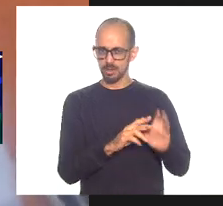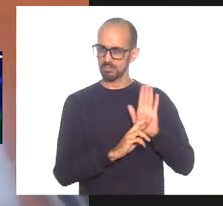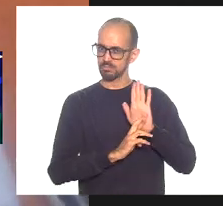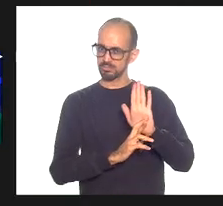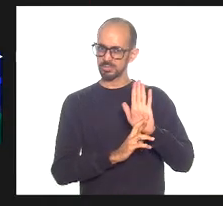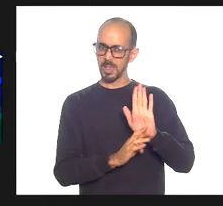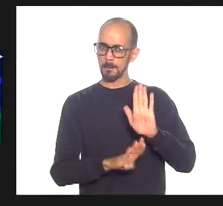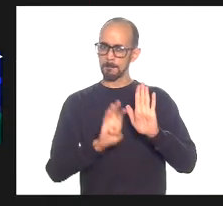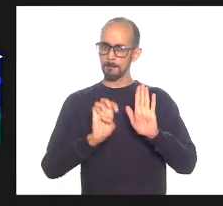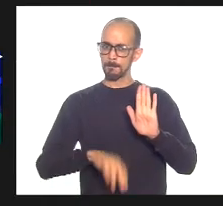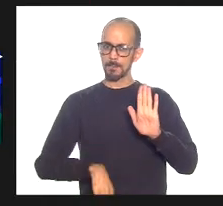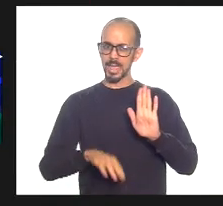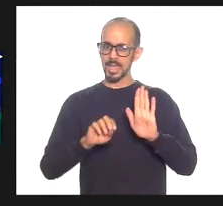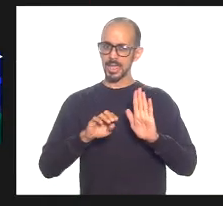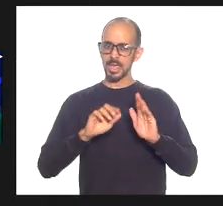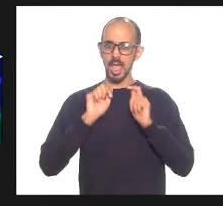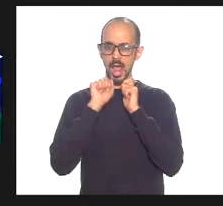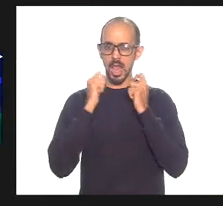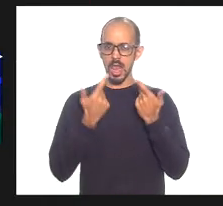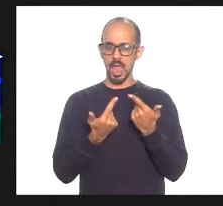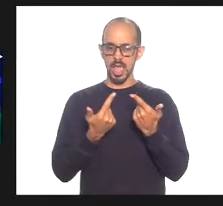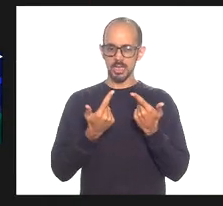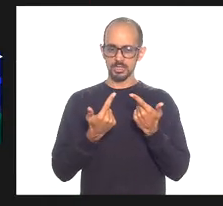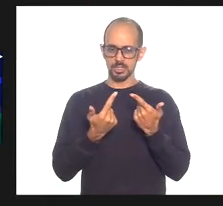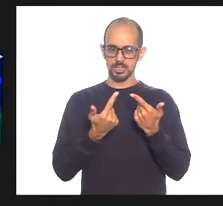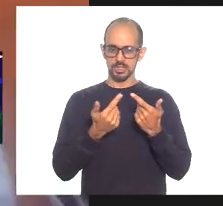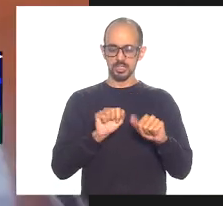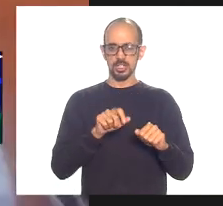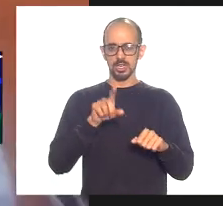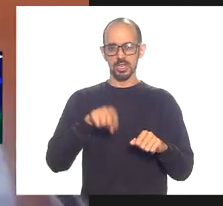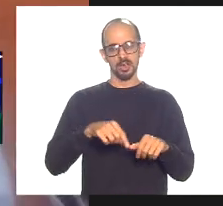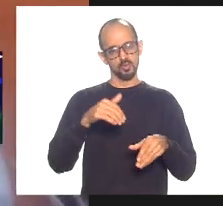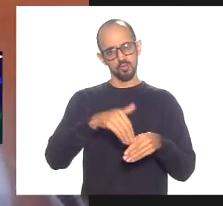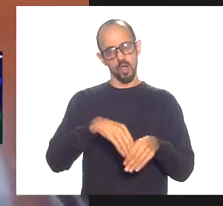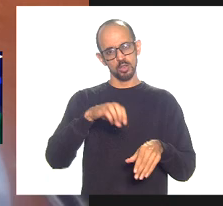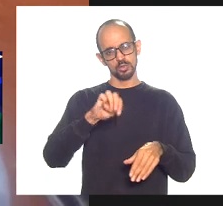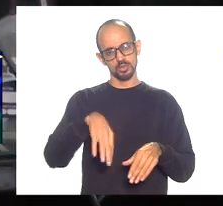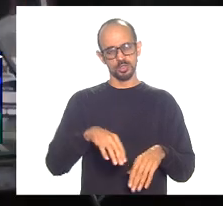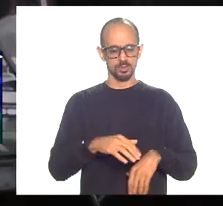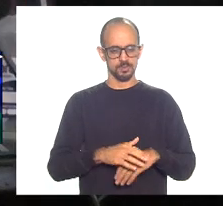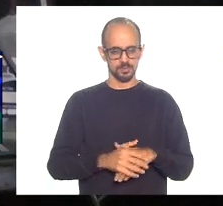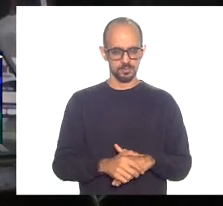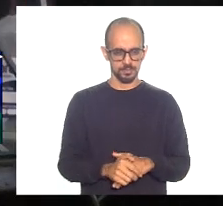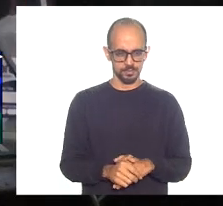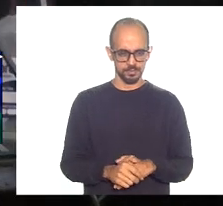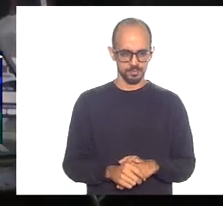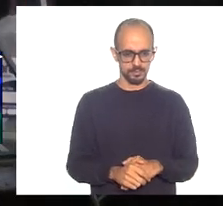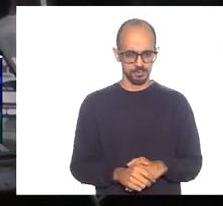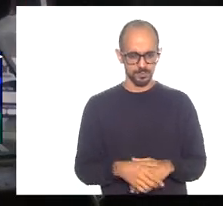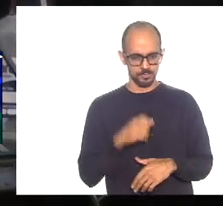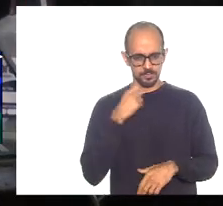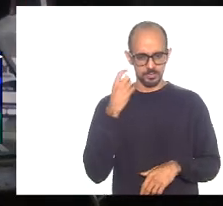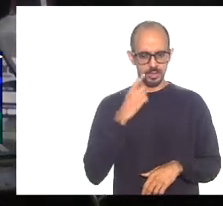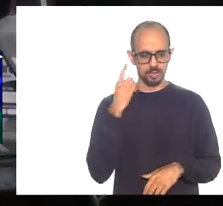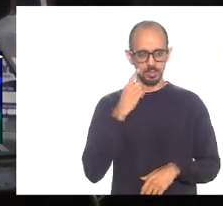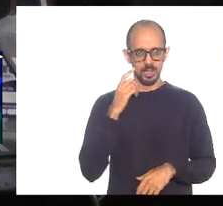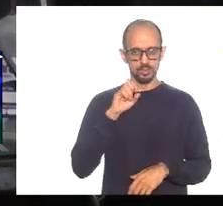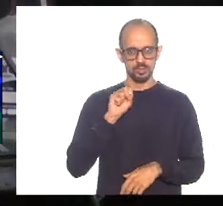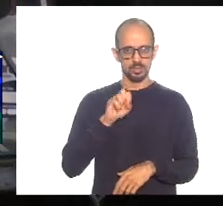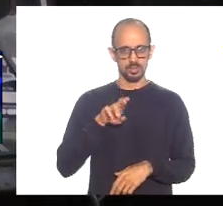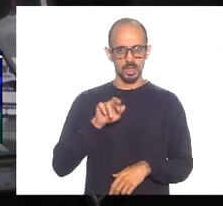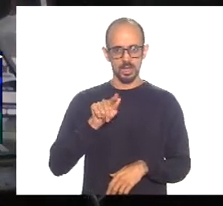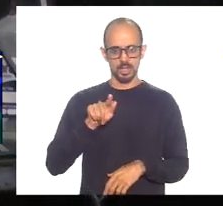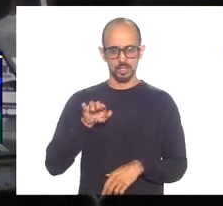a Vera Bacelar preparadíssima voto favorável Deputado Sérgio Fernandes